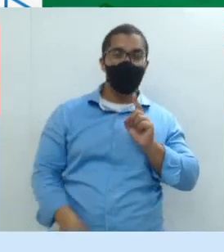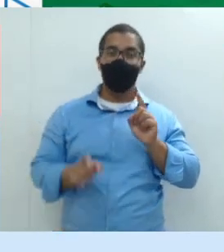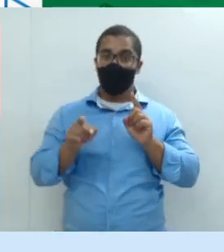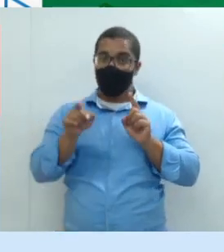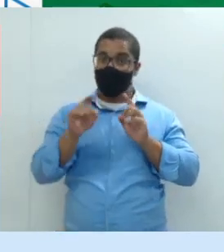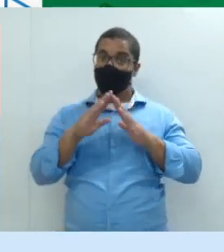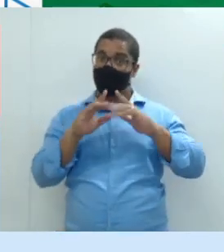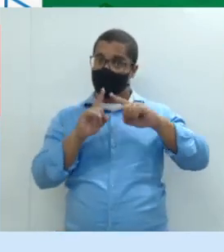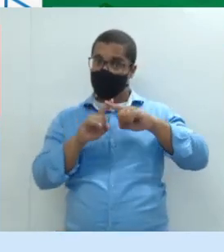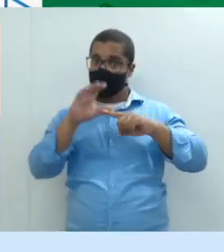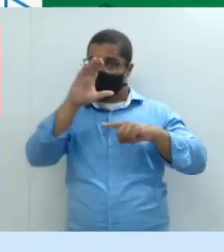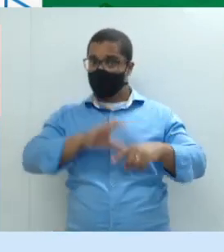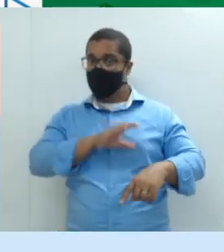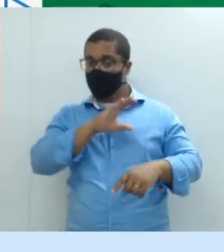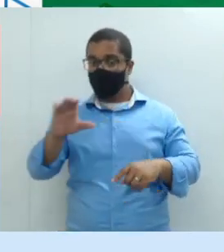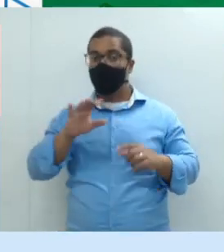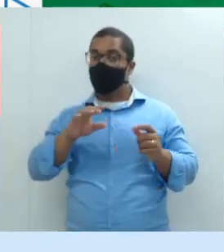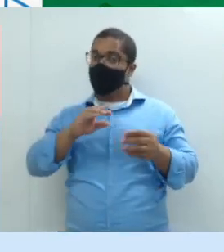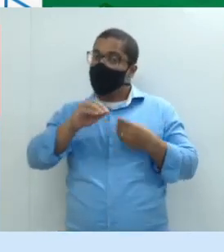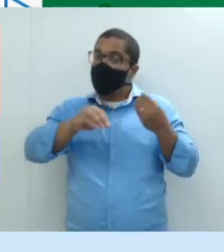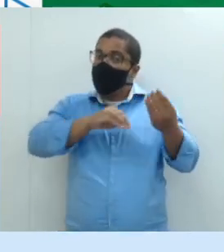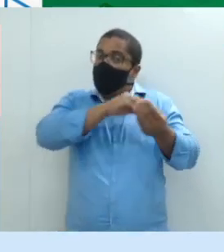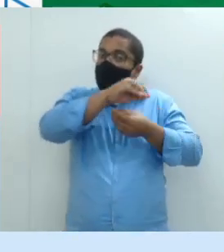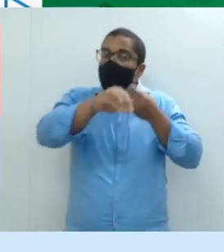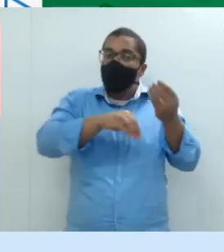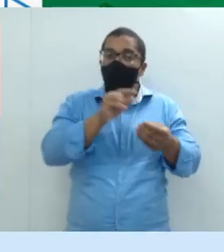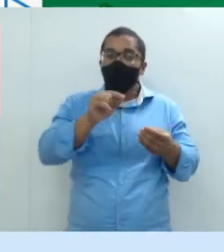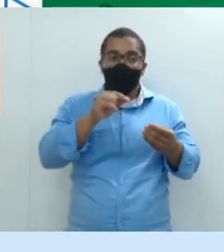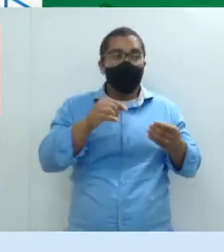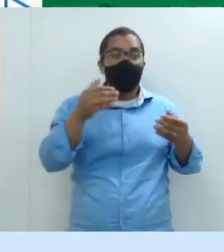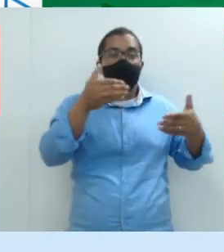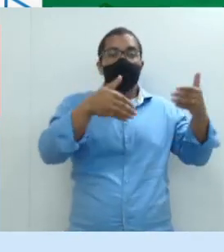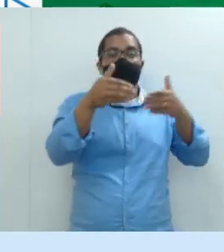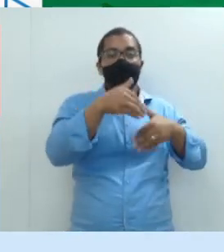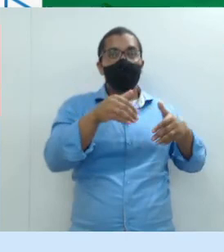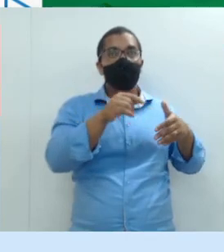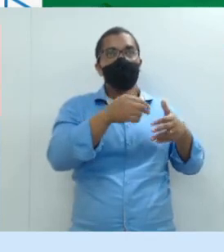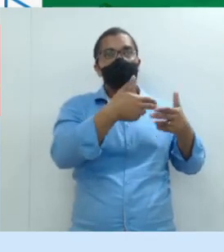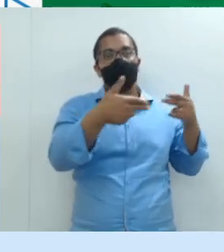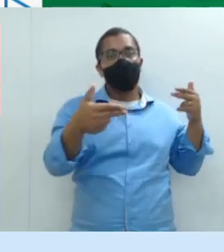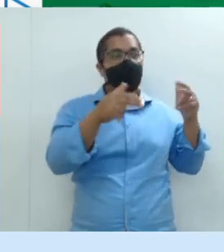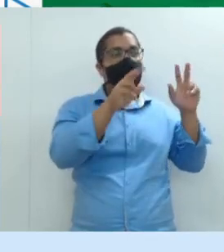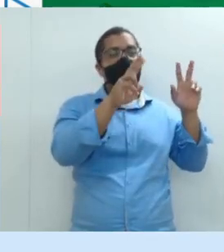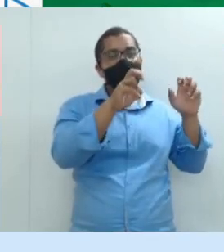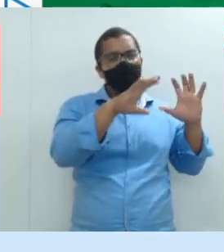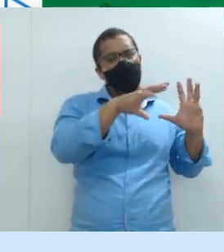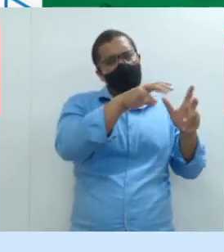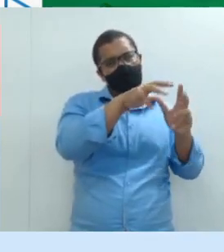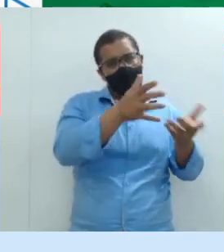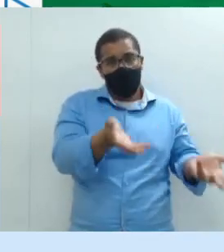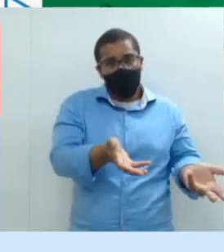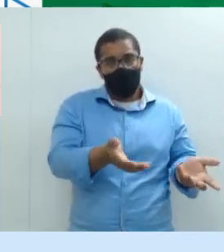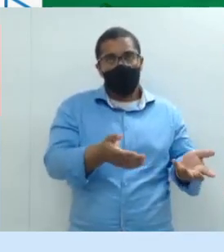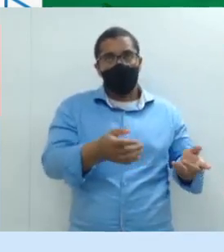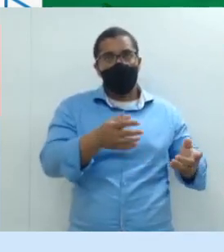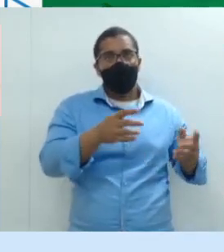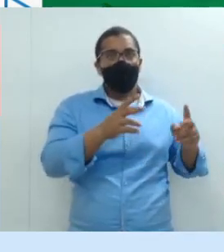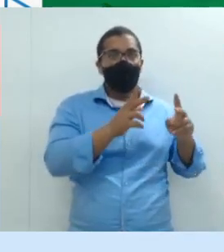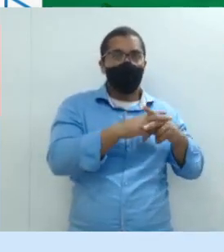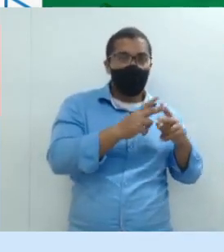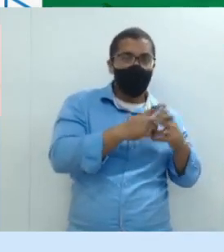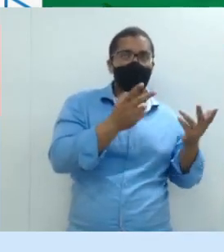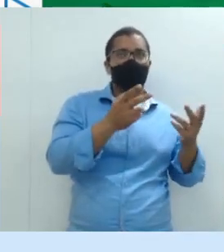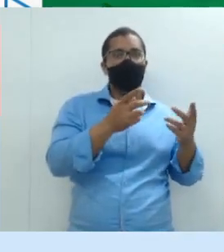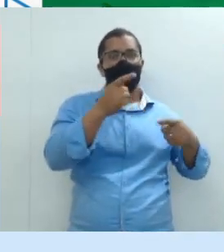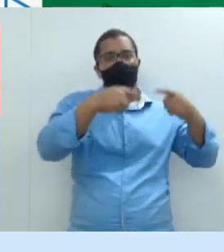Agora, essa secularização significa a igreja participando dos assuntos profanos, dos assuntos mundanos, né? As brigas, a